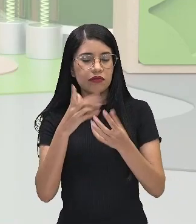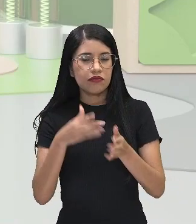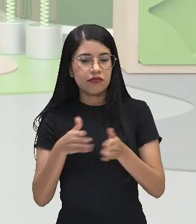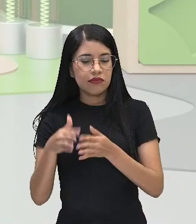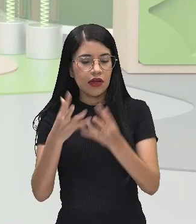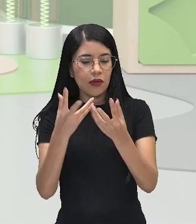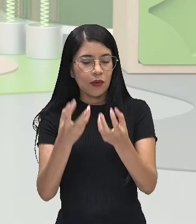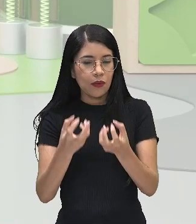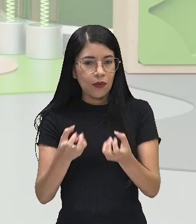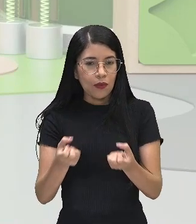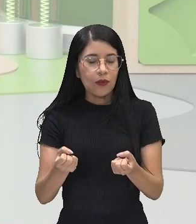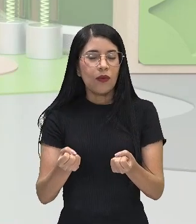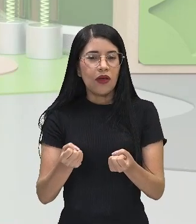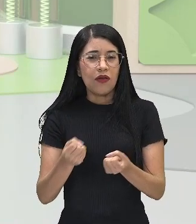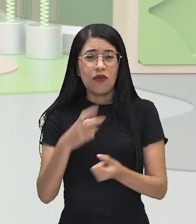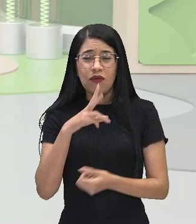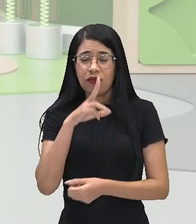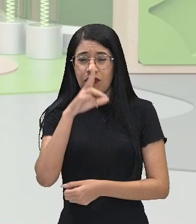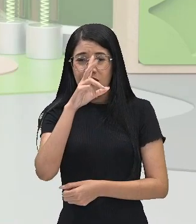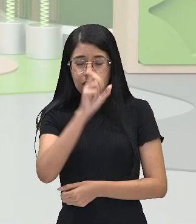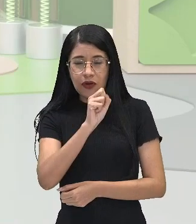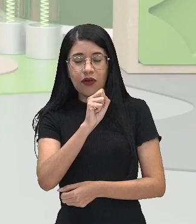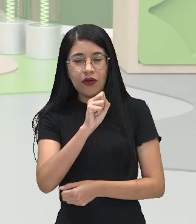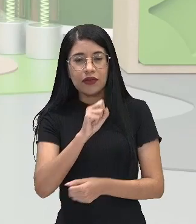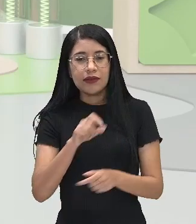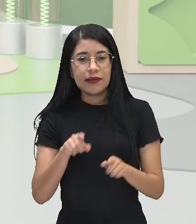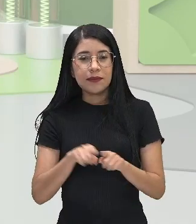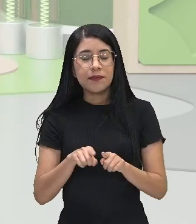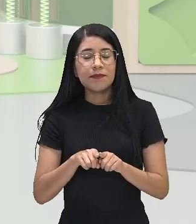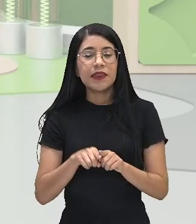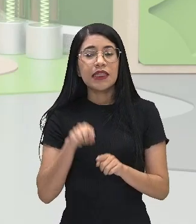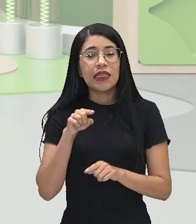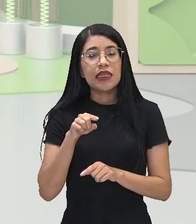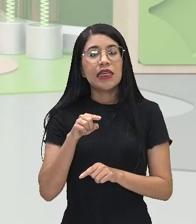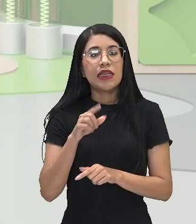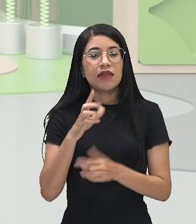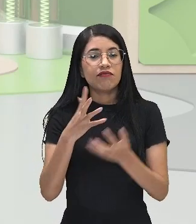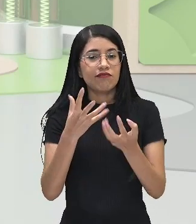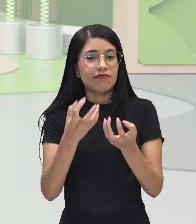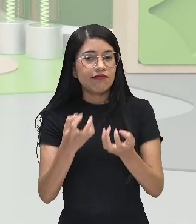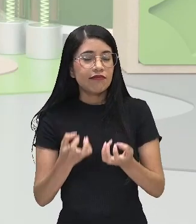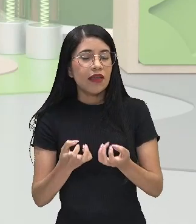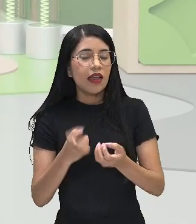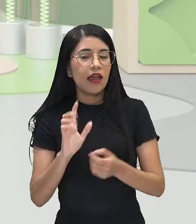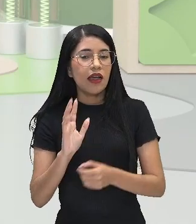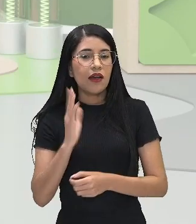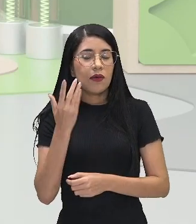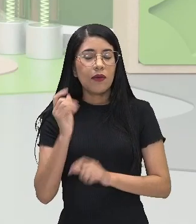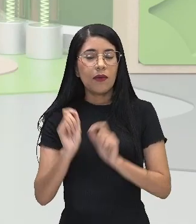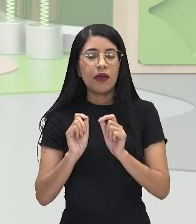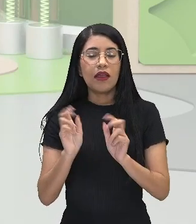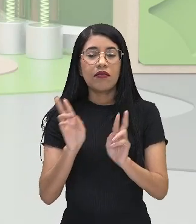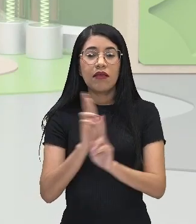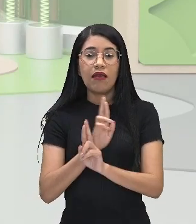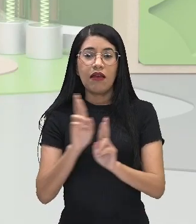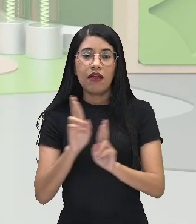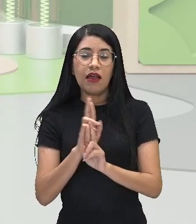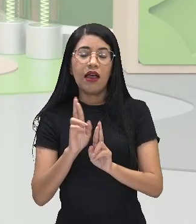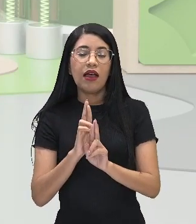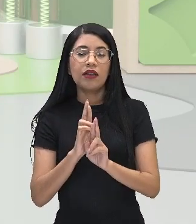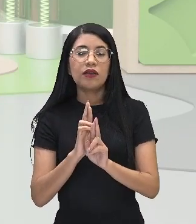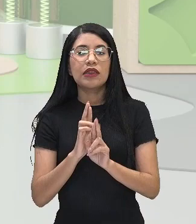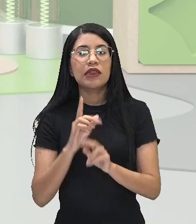uma seca muito forte, e essa seca ela tem relação com